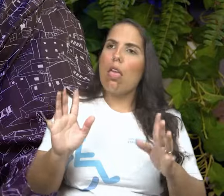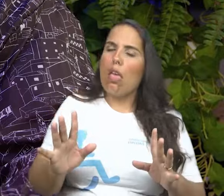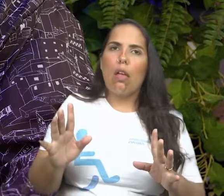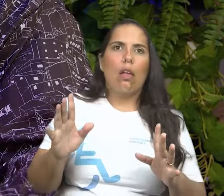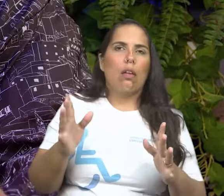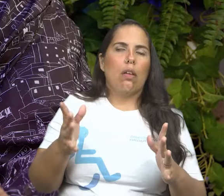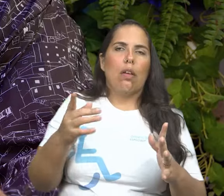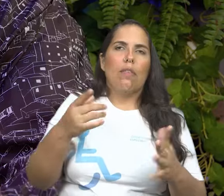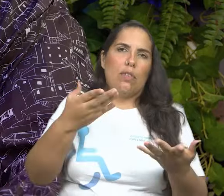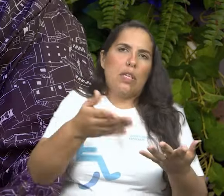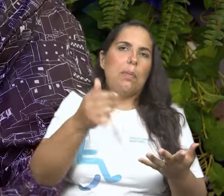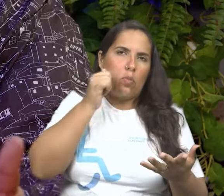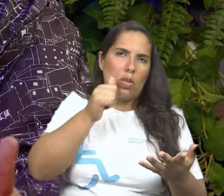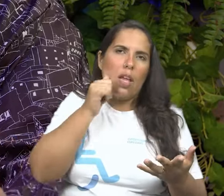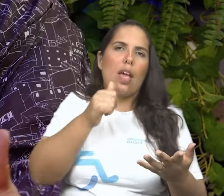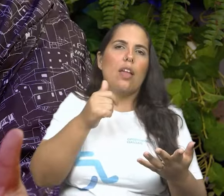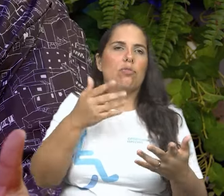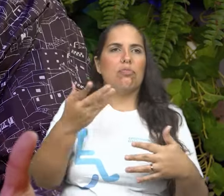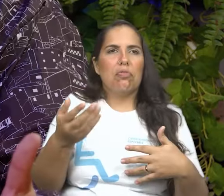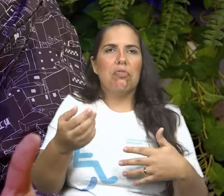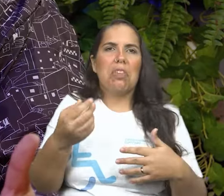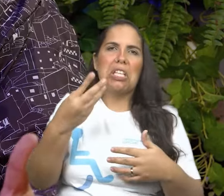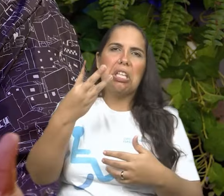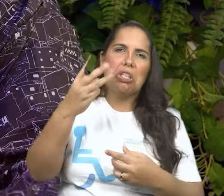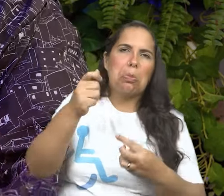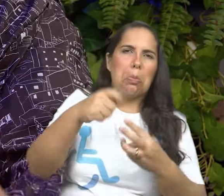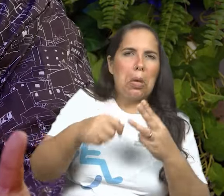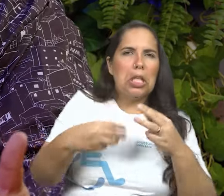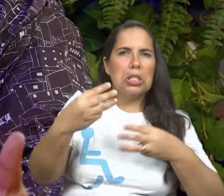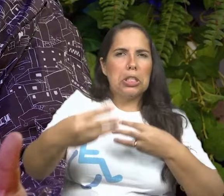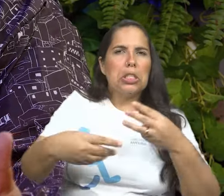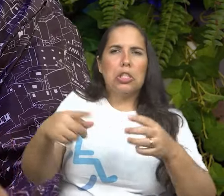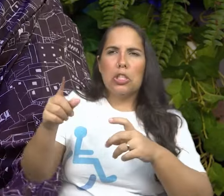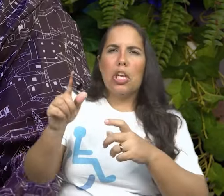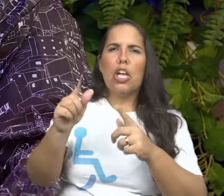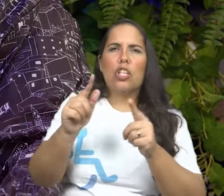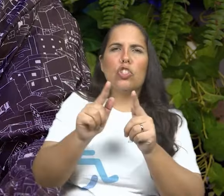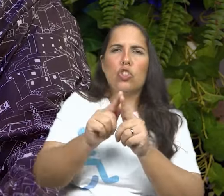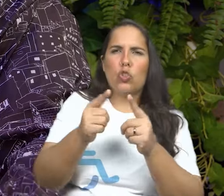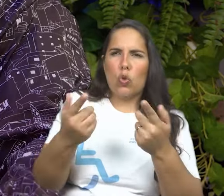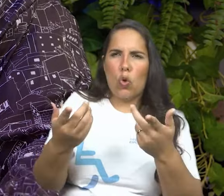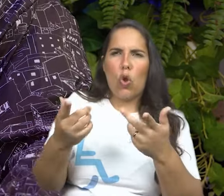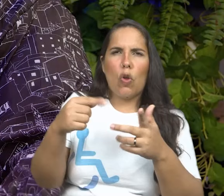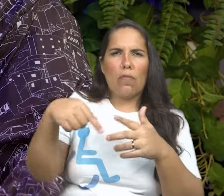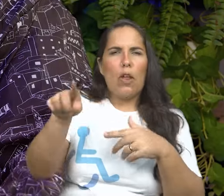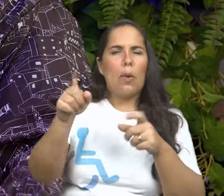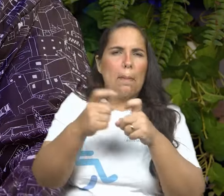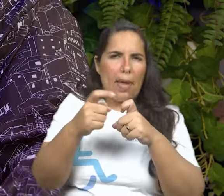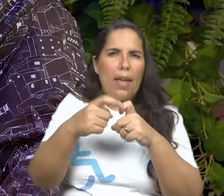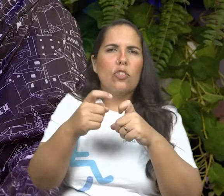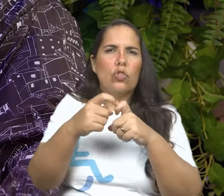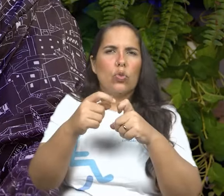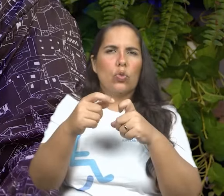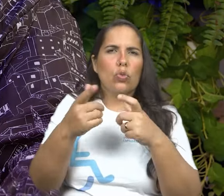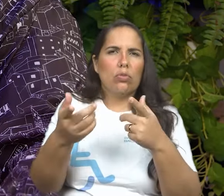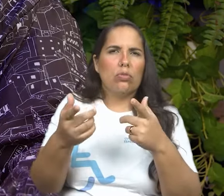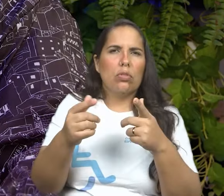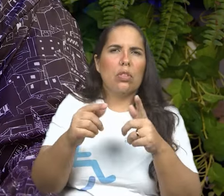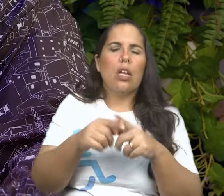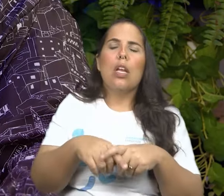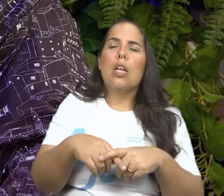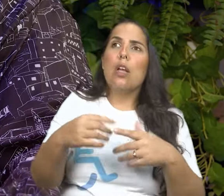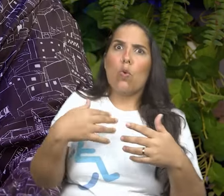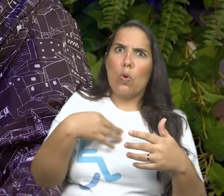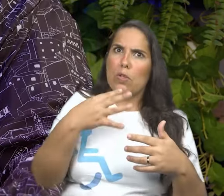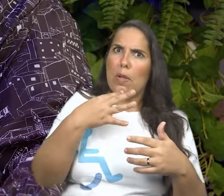vê você as mulheres vão assim sei lá de três em três meses no ginecologista de se em se meses né o o homem não assim eu conheço amigos